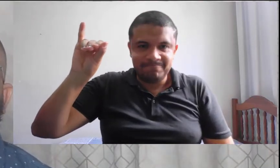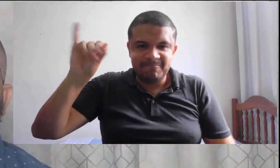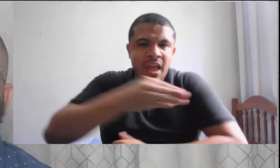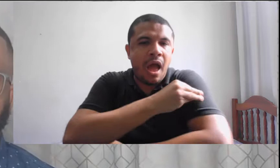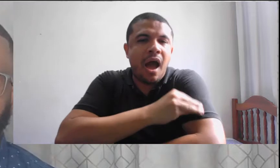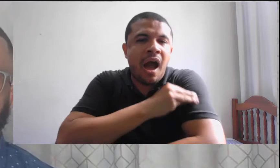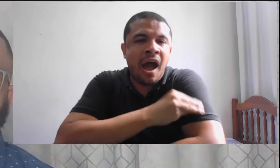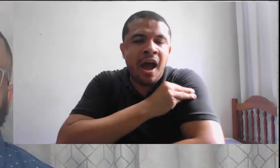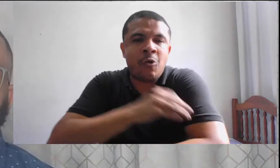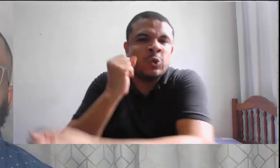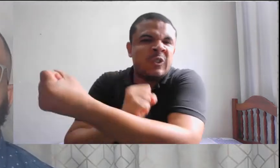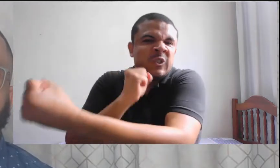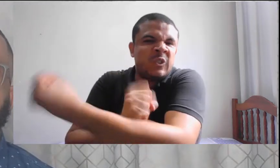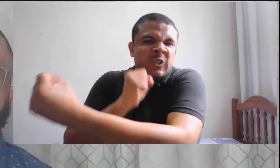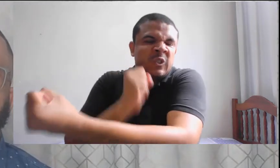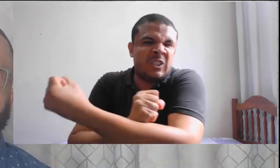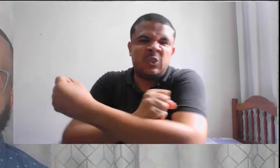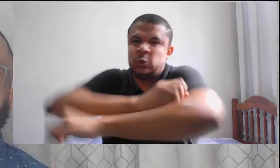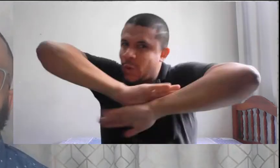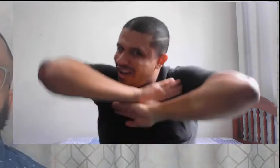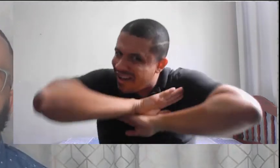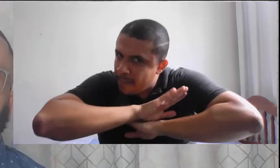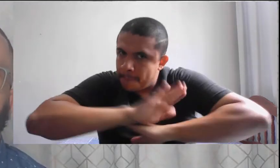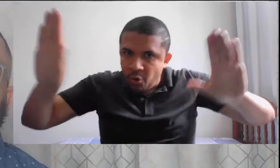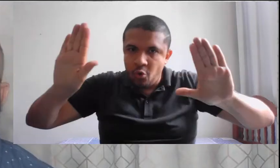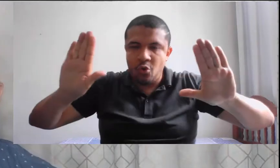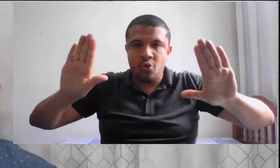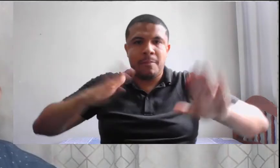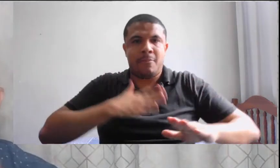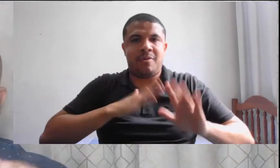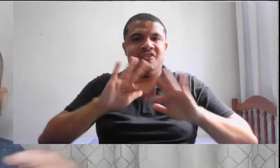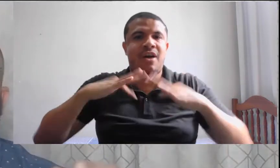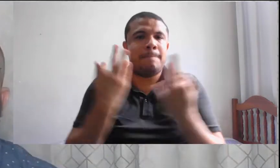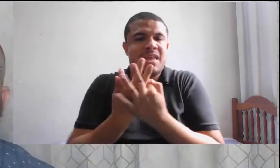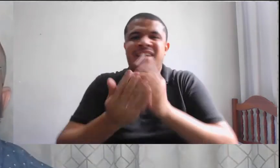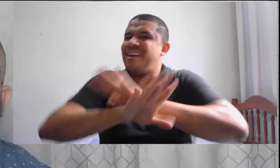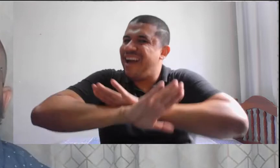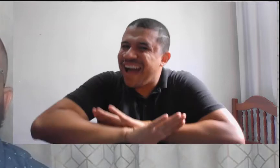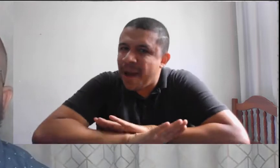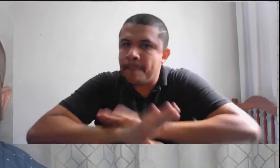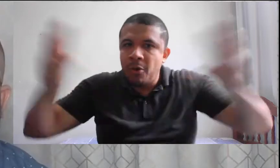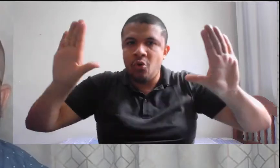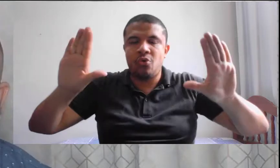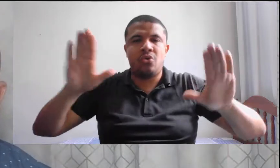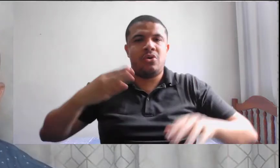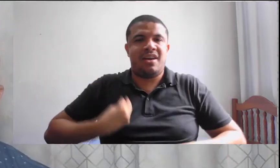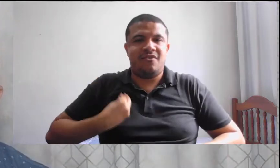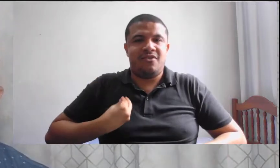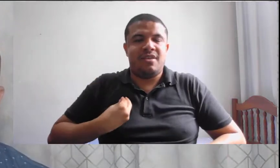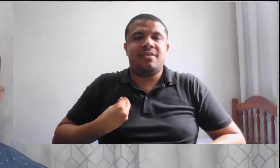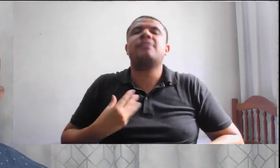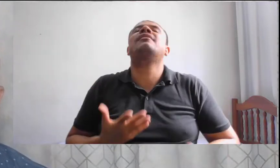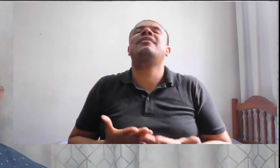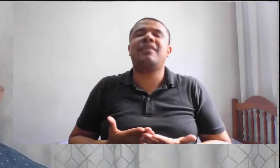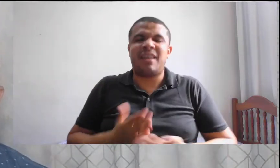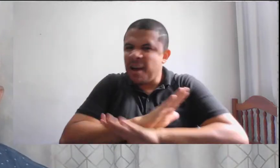O álcool não fará mais parte da nossa história, não fará mais parte da nossa vida.